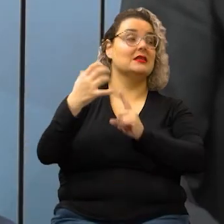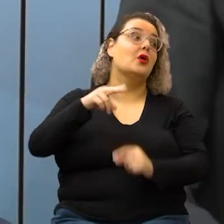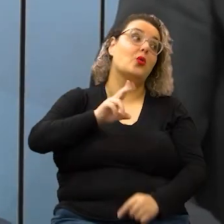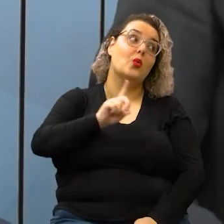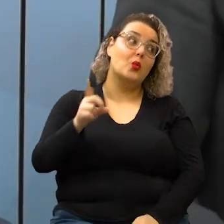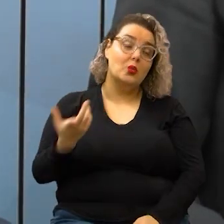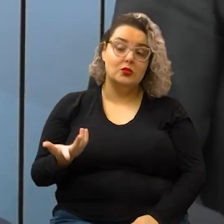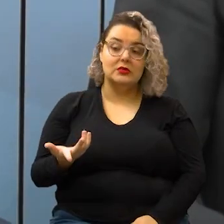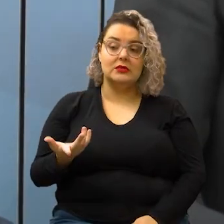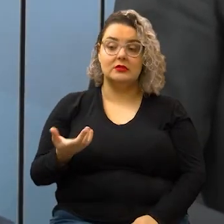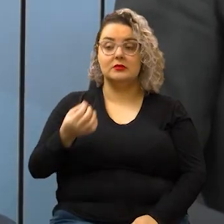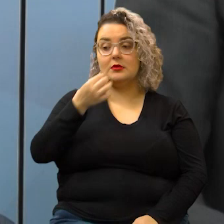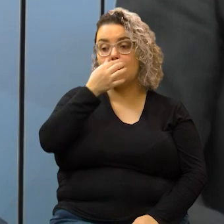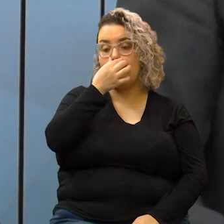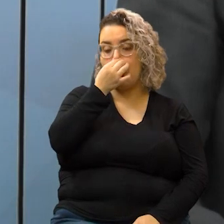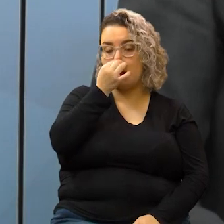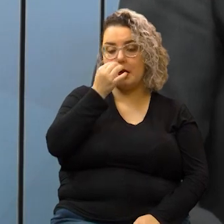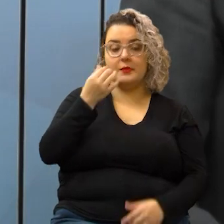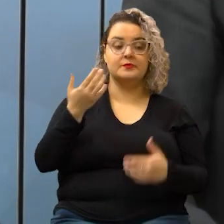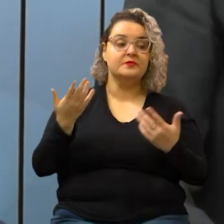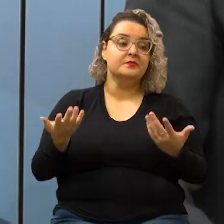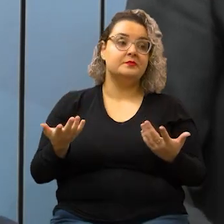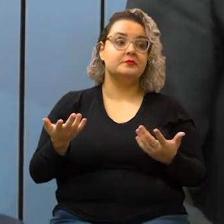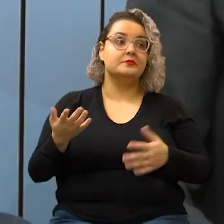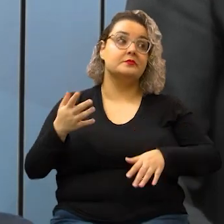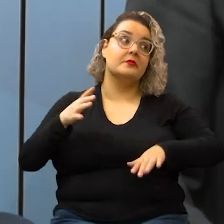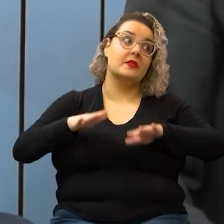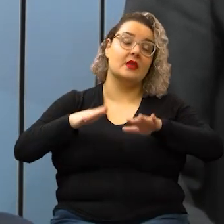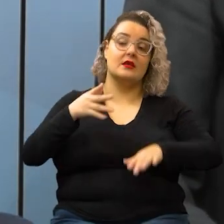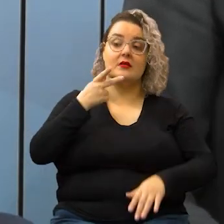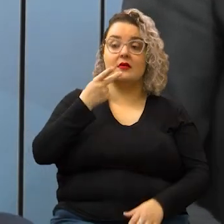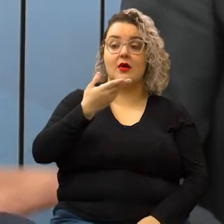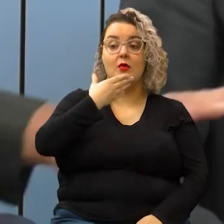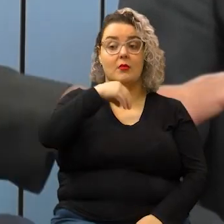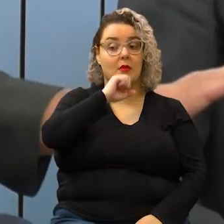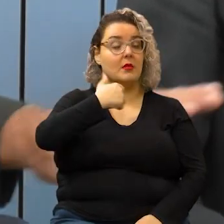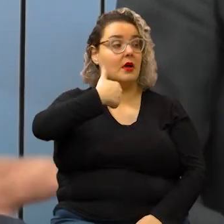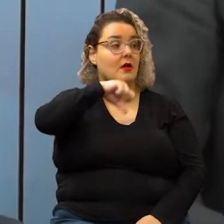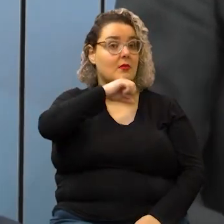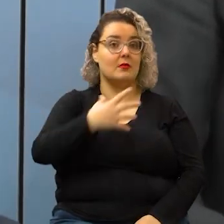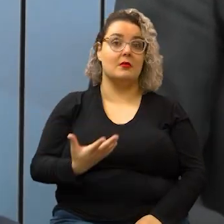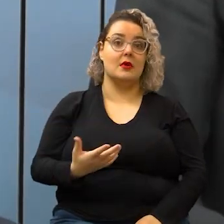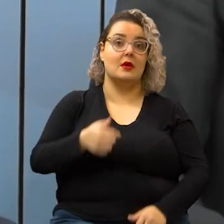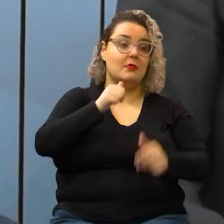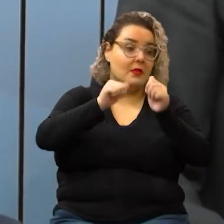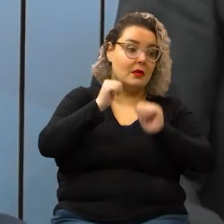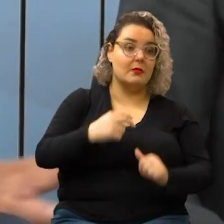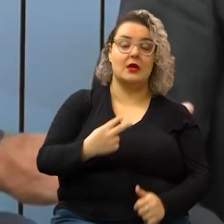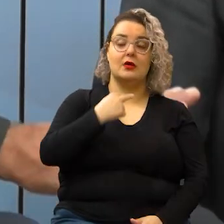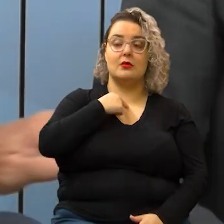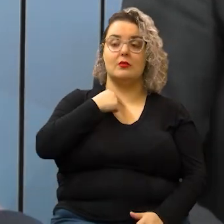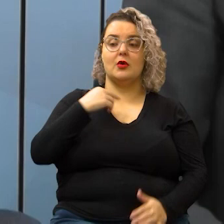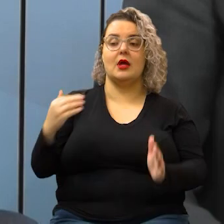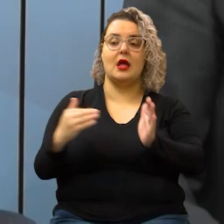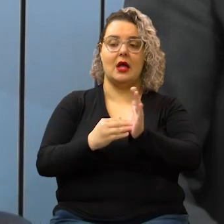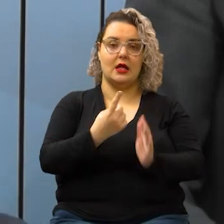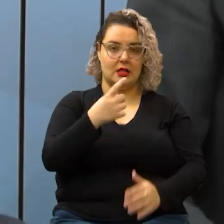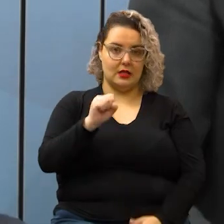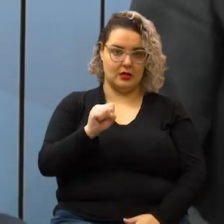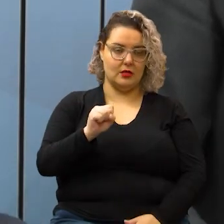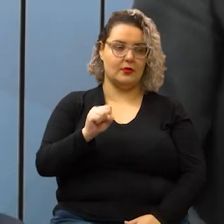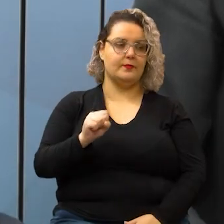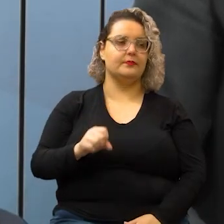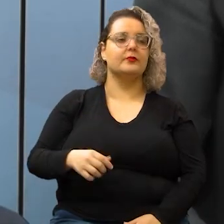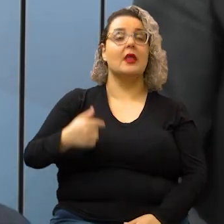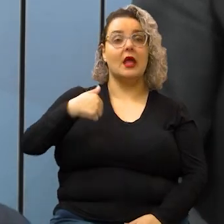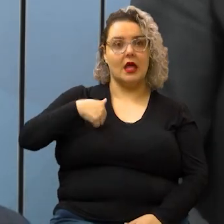não. E como talvez até falar, o papai e a mamãe bebem, mas você não pode beber quando não tem 18 anos. Aliás, eu assisti uma palestra muito